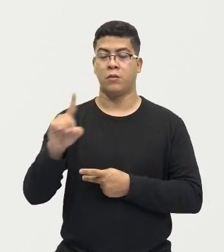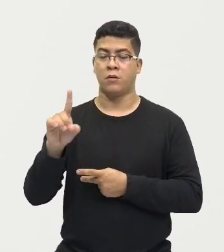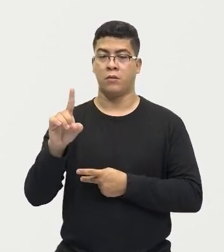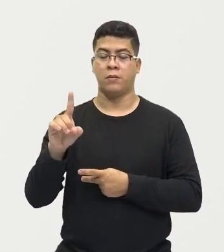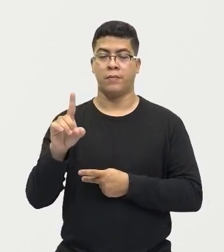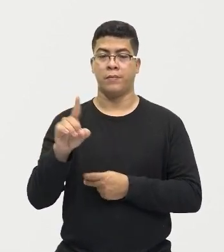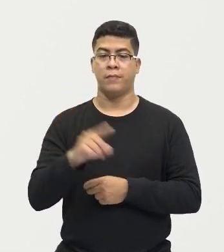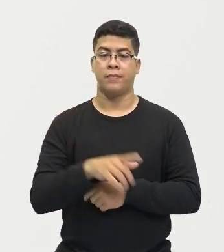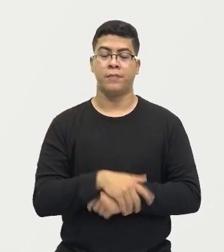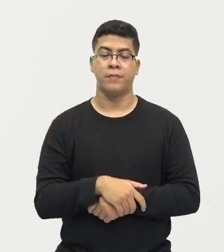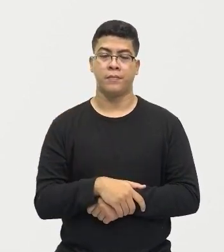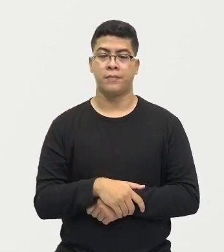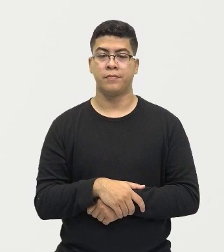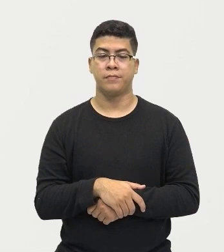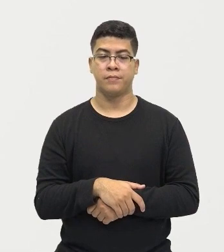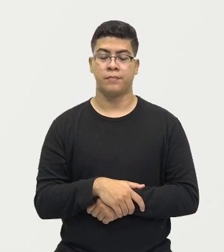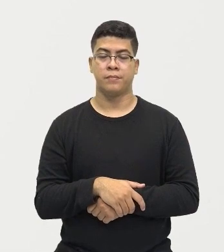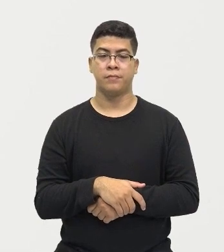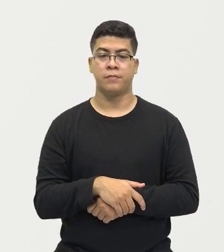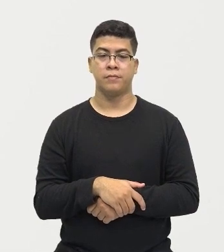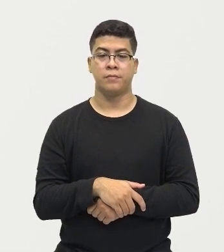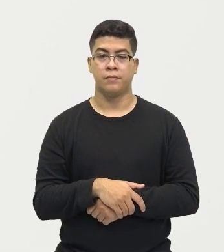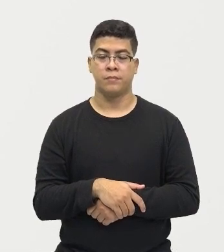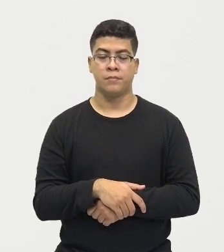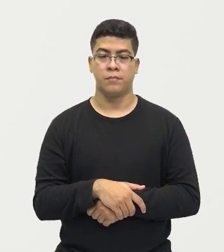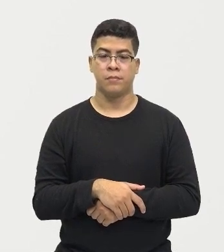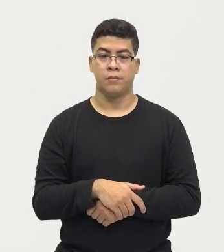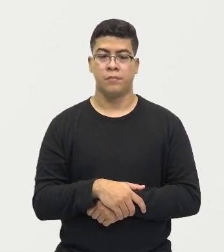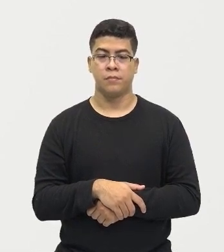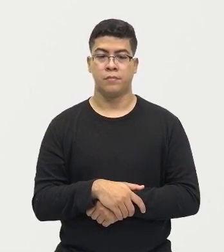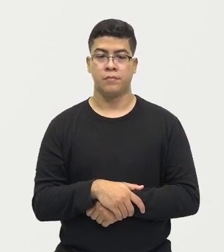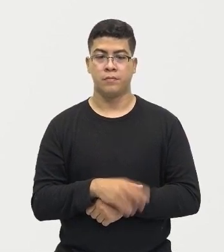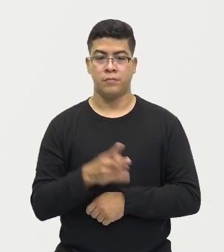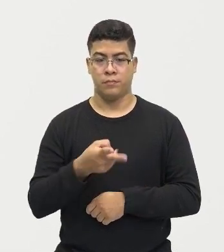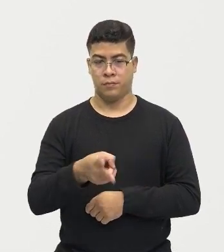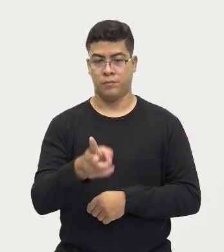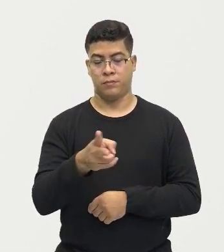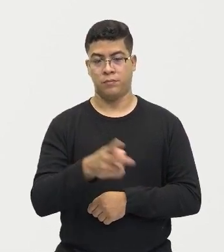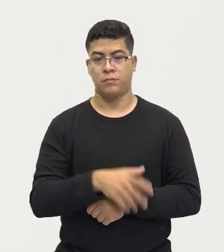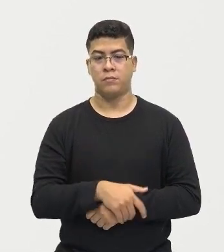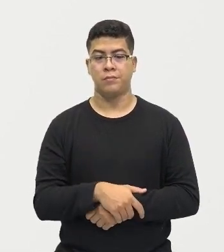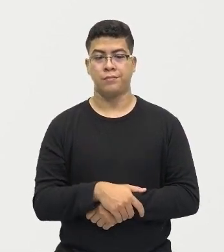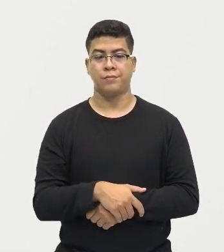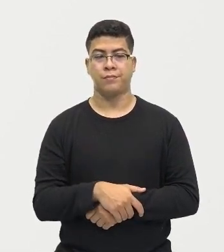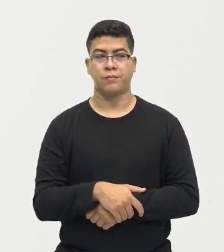transitar diretamente ao seu complemento. Muito bem. Prosseguindo.